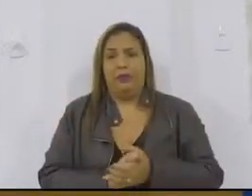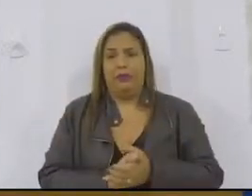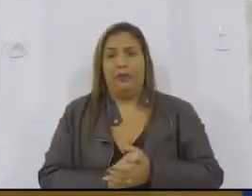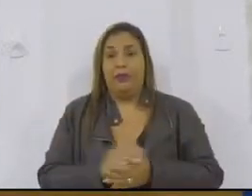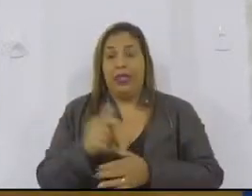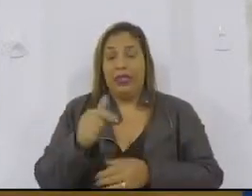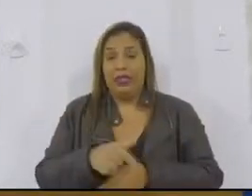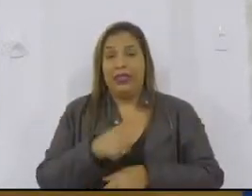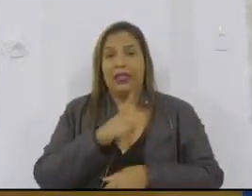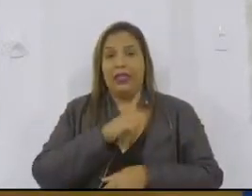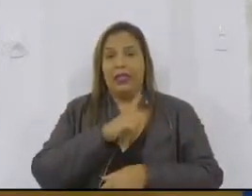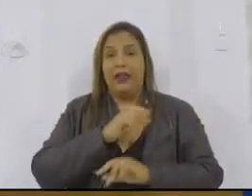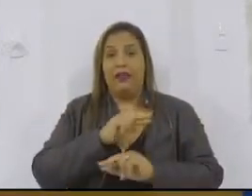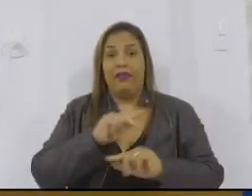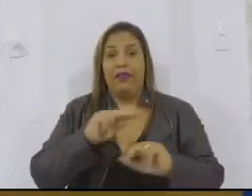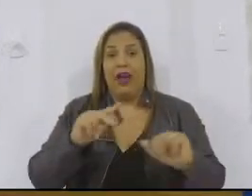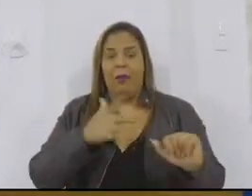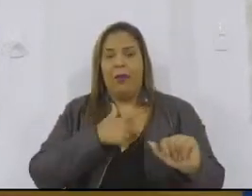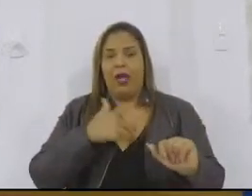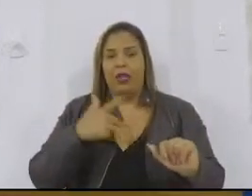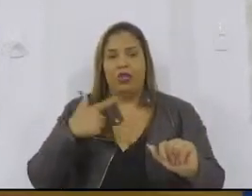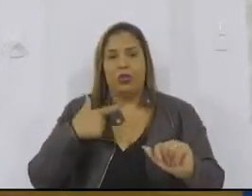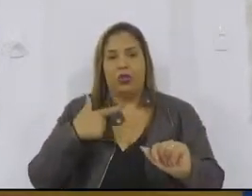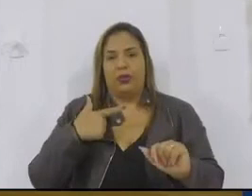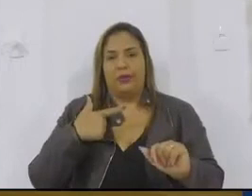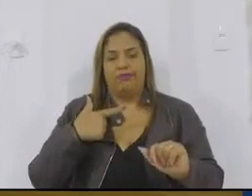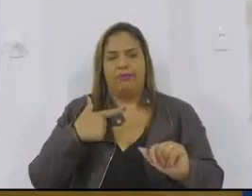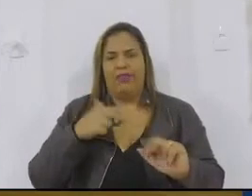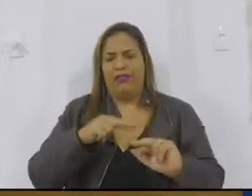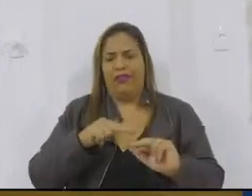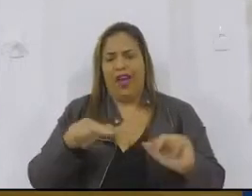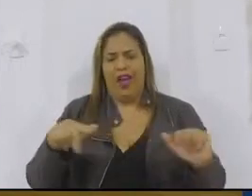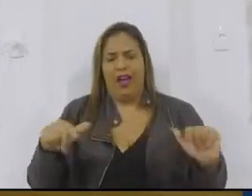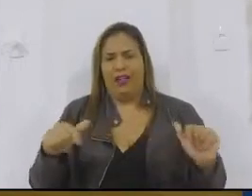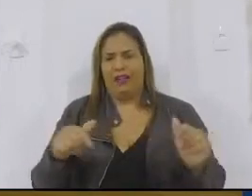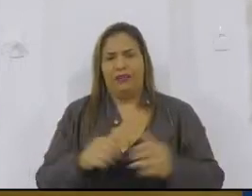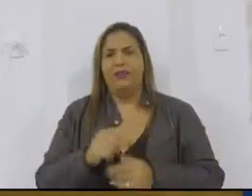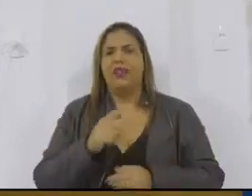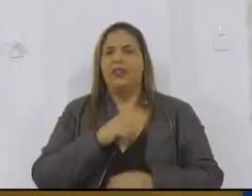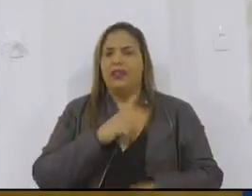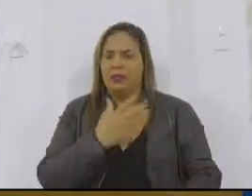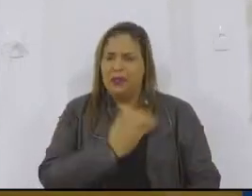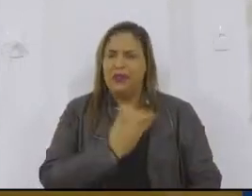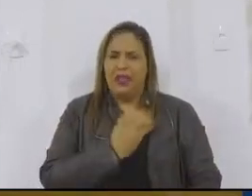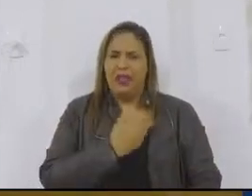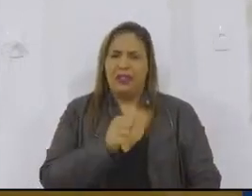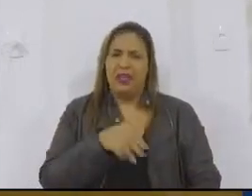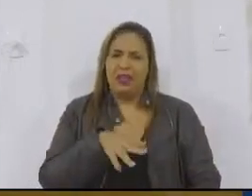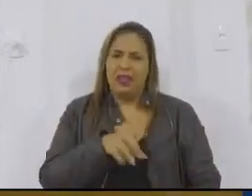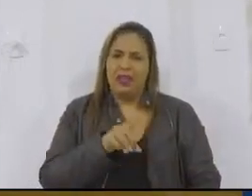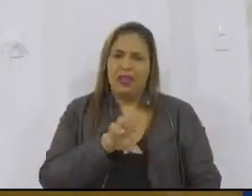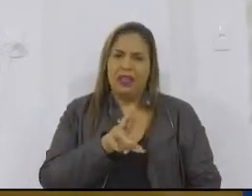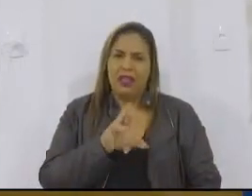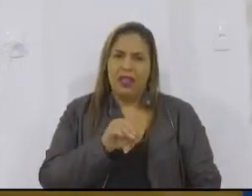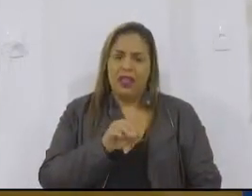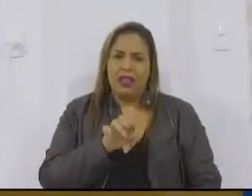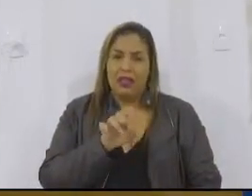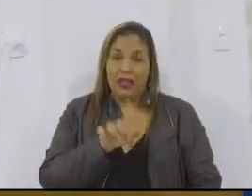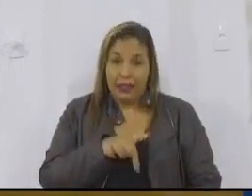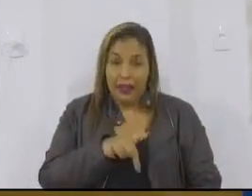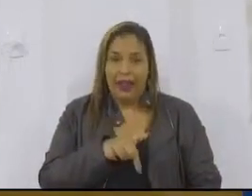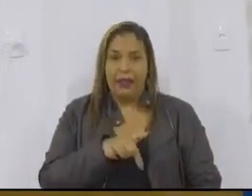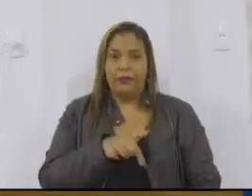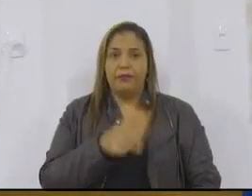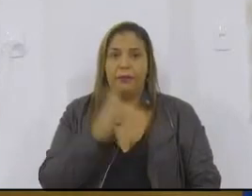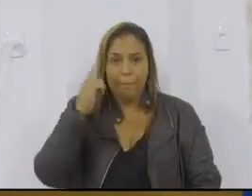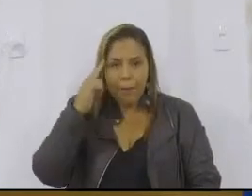Tanguá tem vários pastores, vários. E eu tenho amizades com o pastor André. Penso numa pessoa